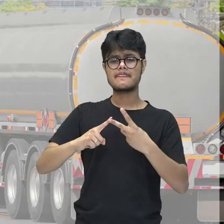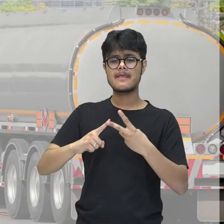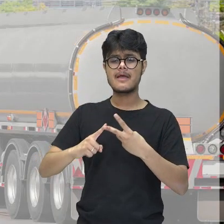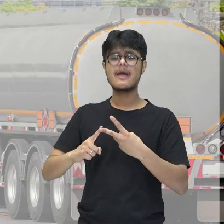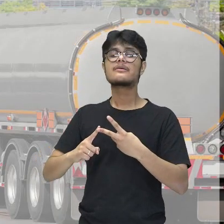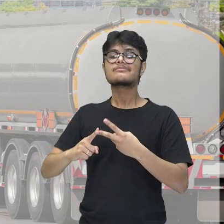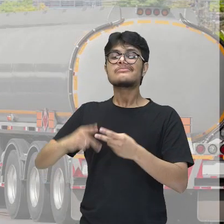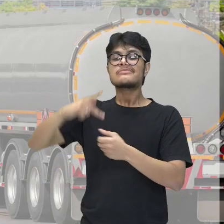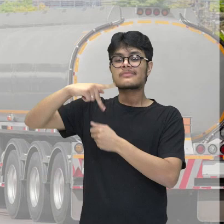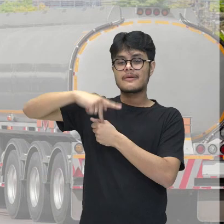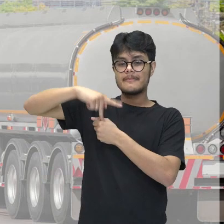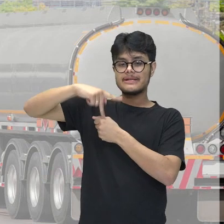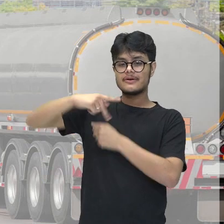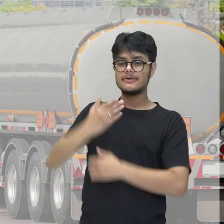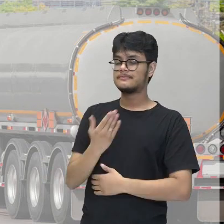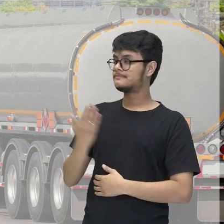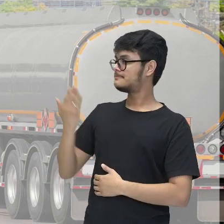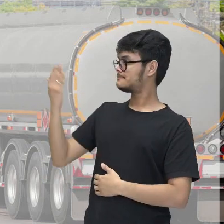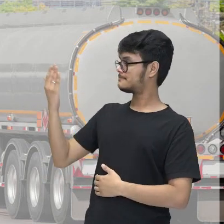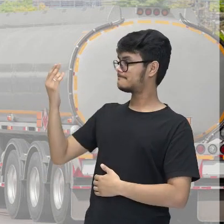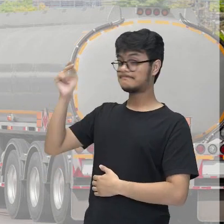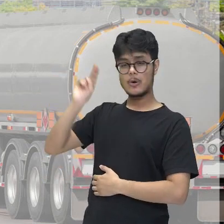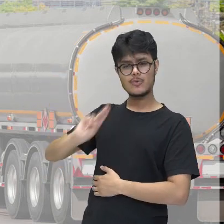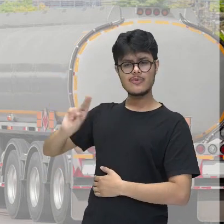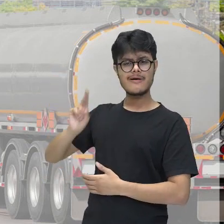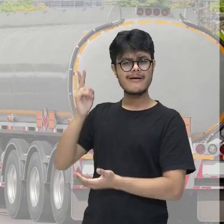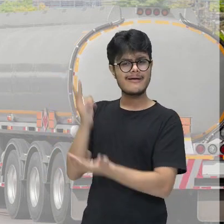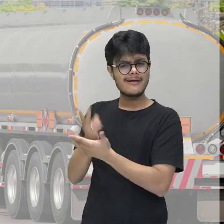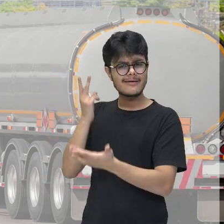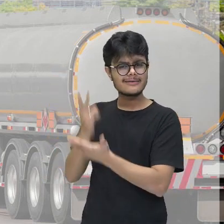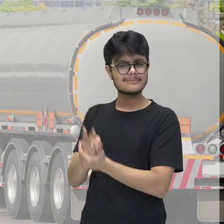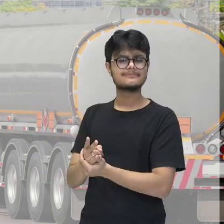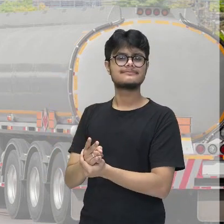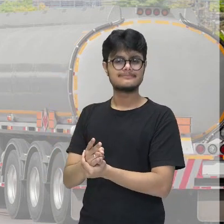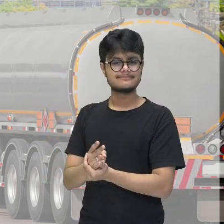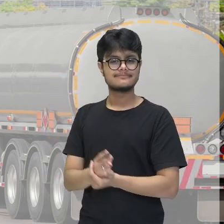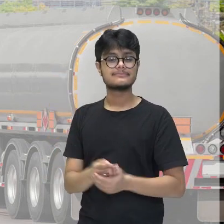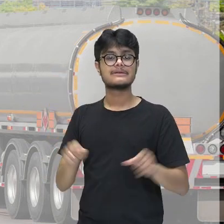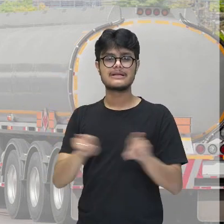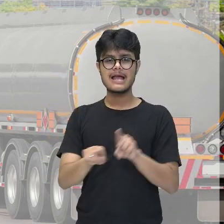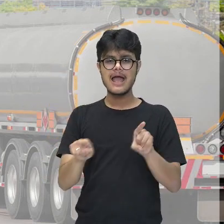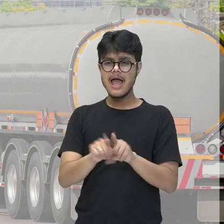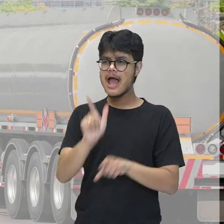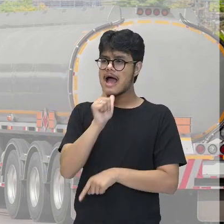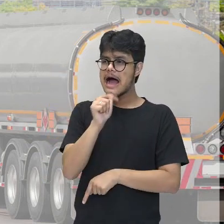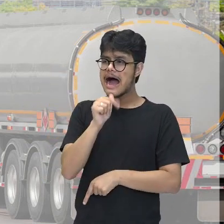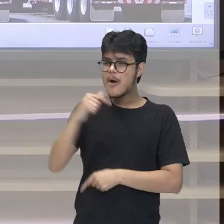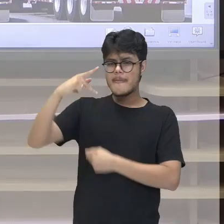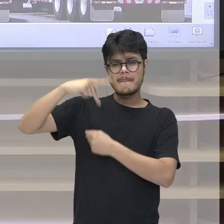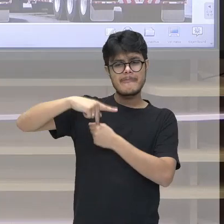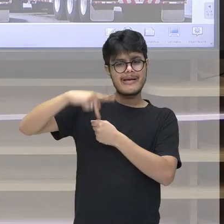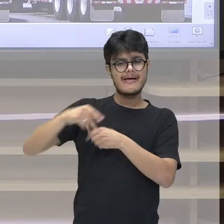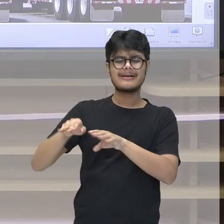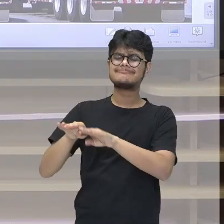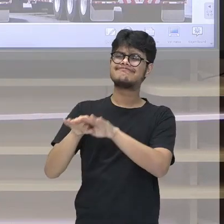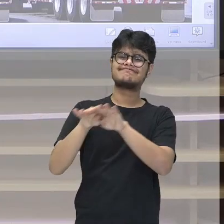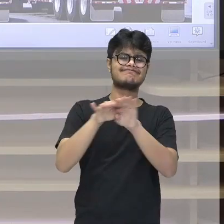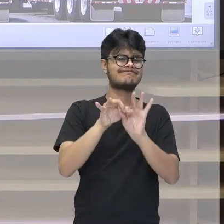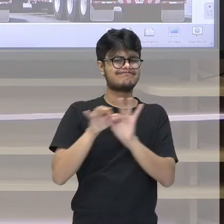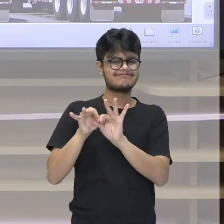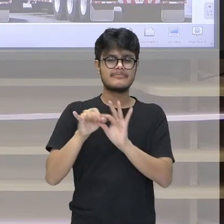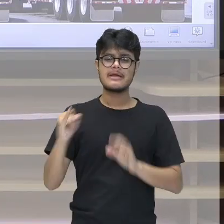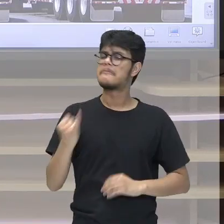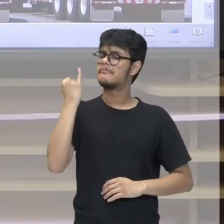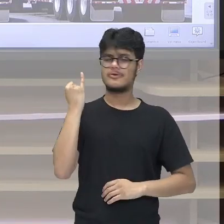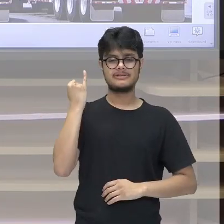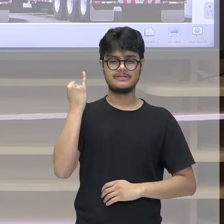O petróleo que, como muitos dizem, junto com a água, são as substâncias da natureza mais importantes